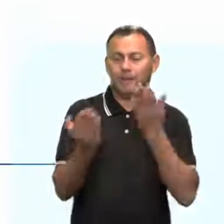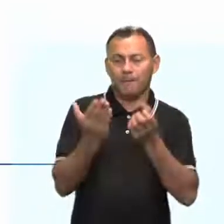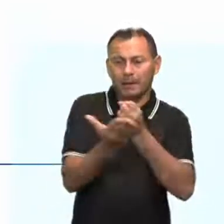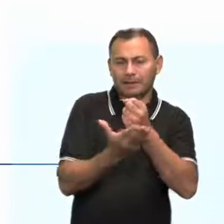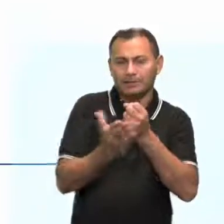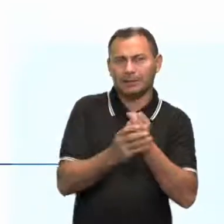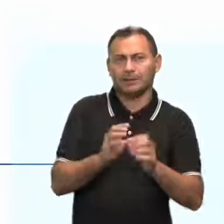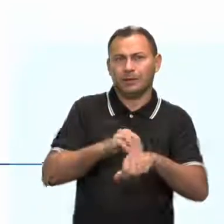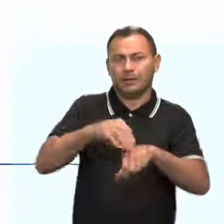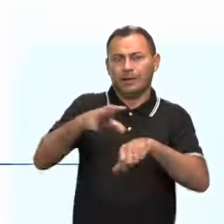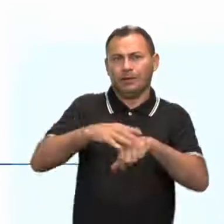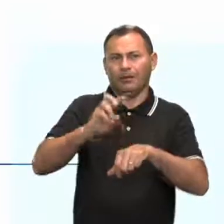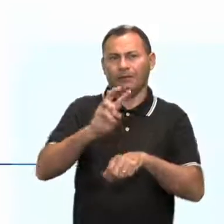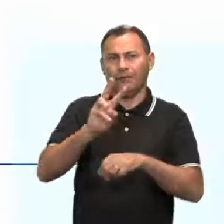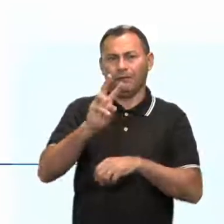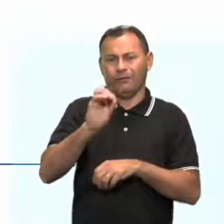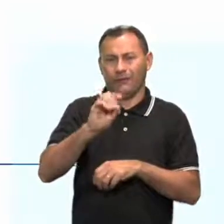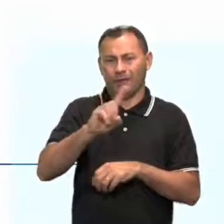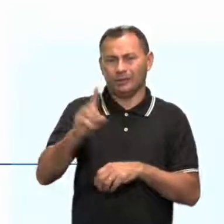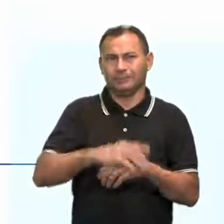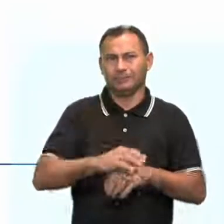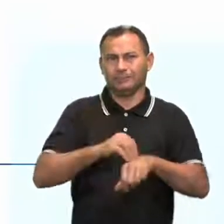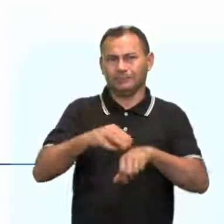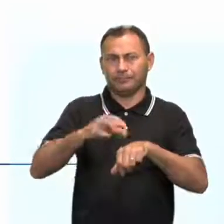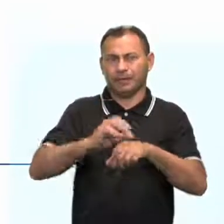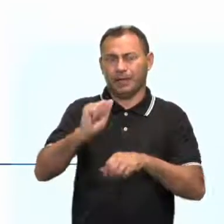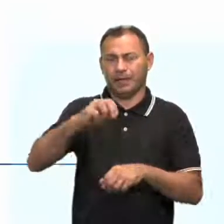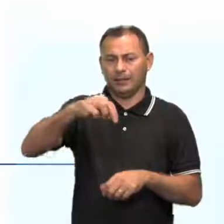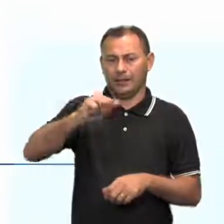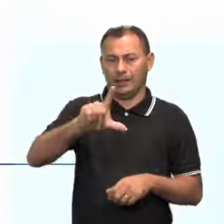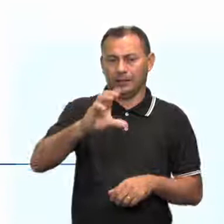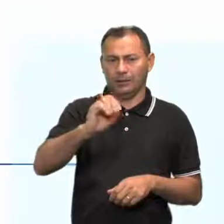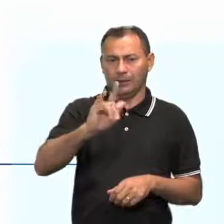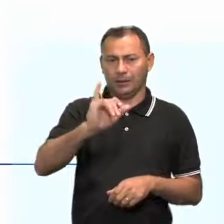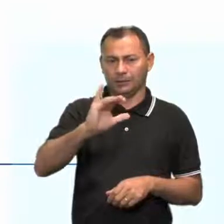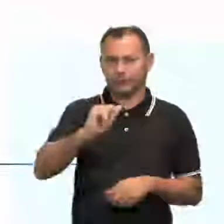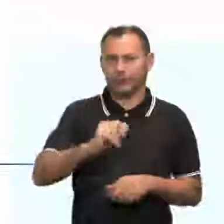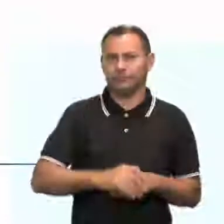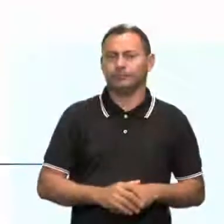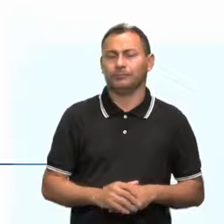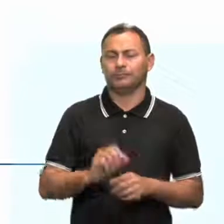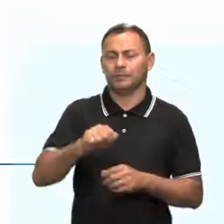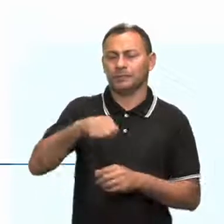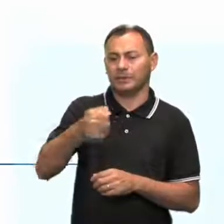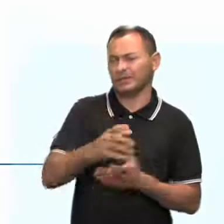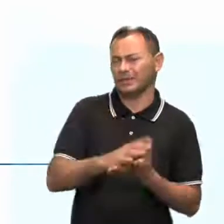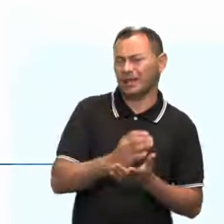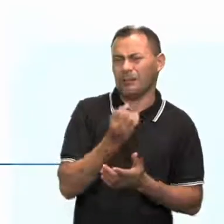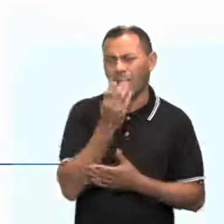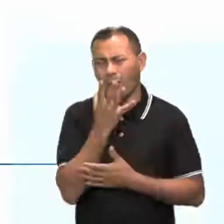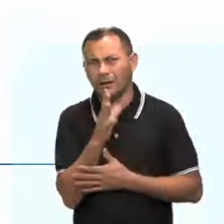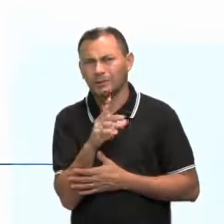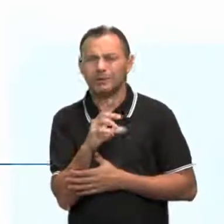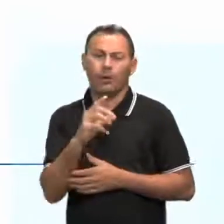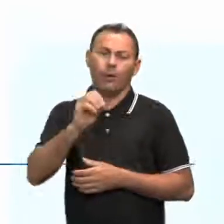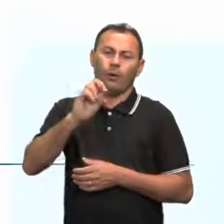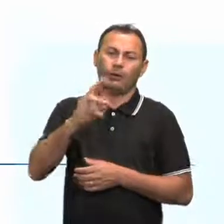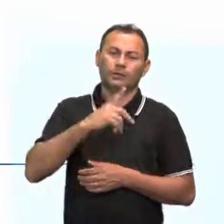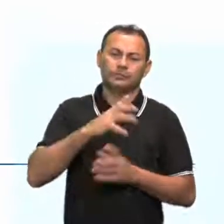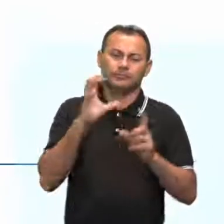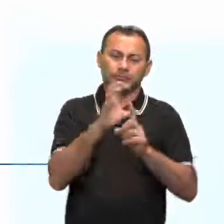só para transmitir voz. É uma transmissão analógica. Então, o sinal não era tão bom, tinha